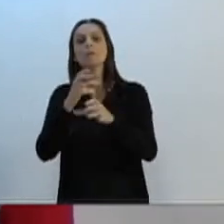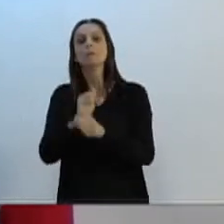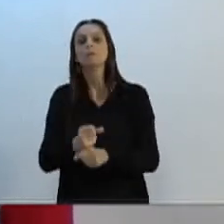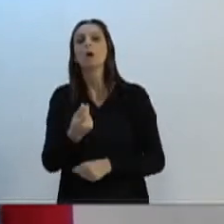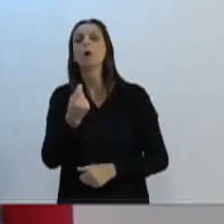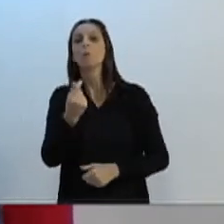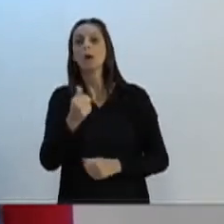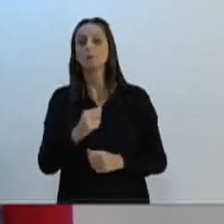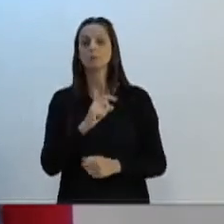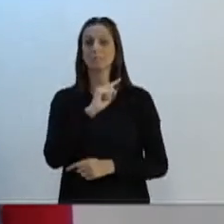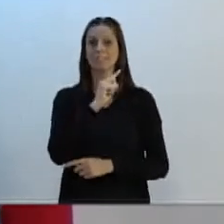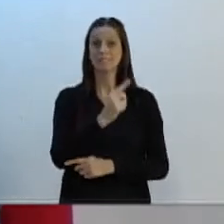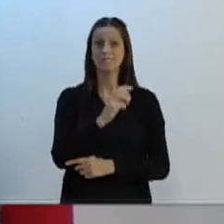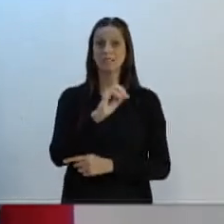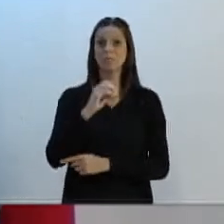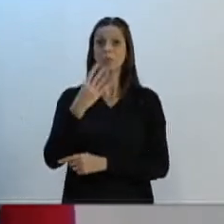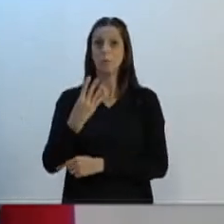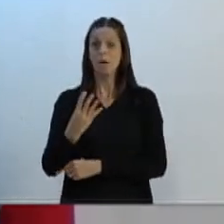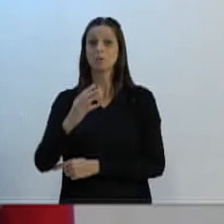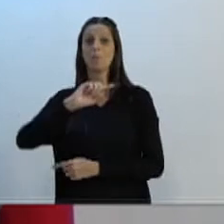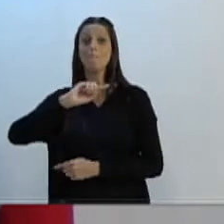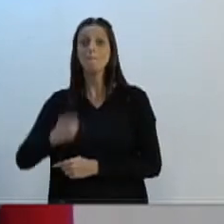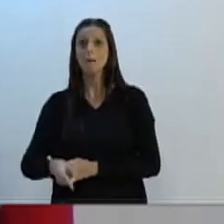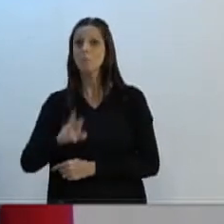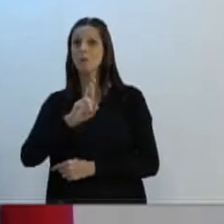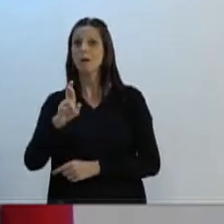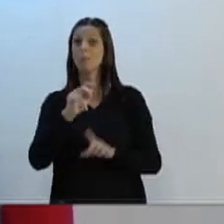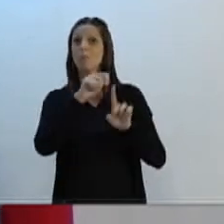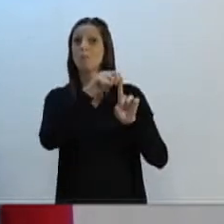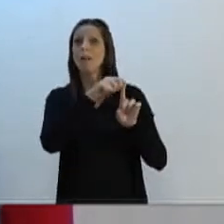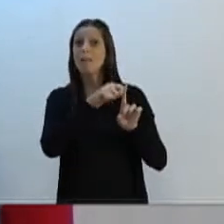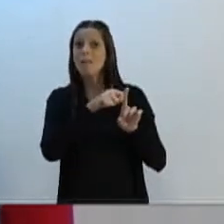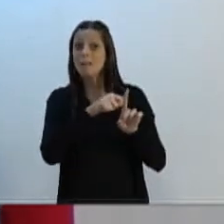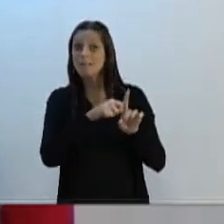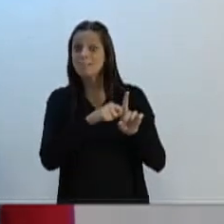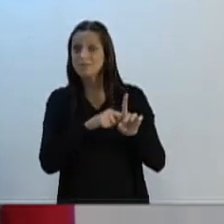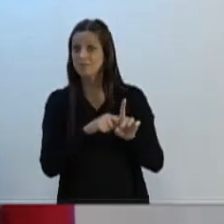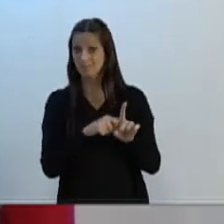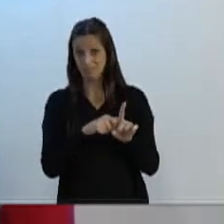de R$ 104.500 mês. Se